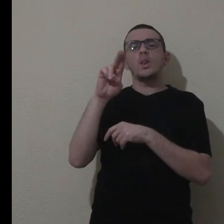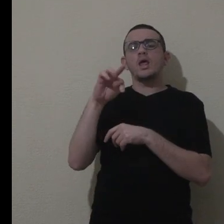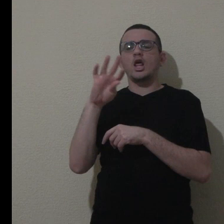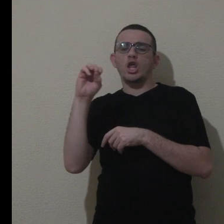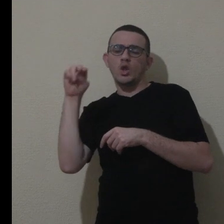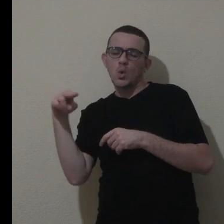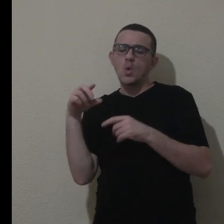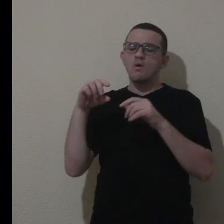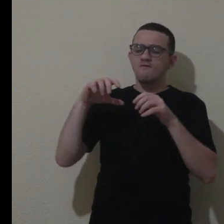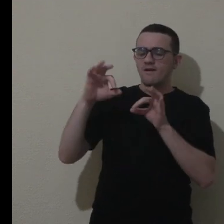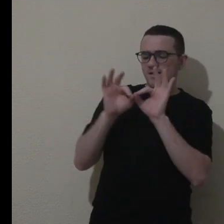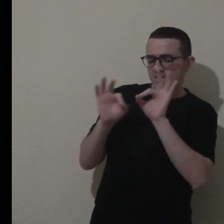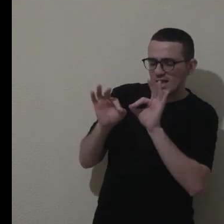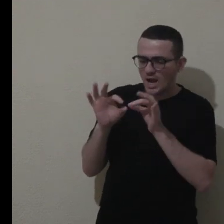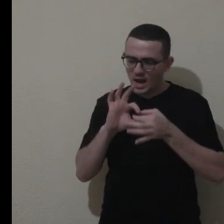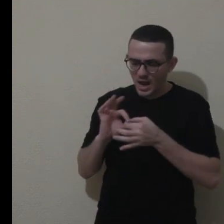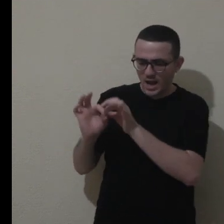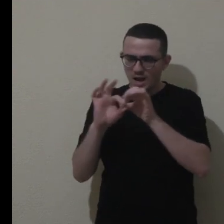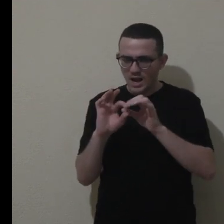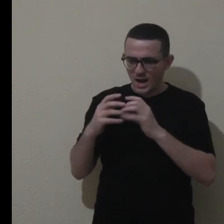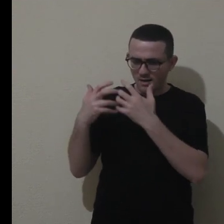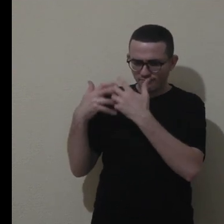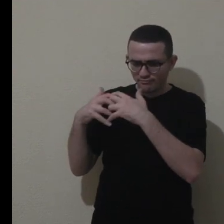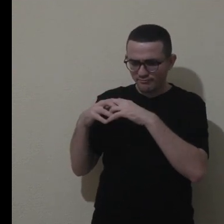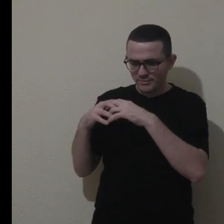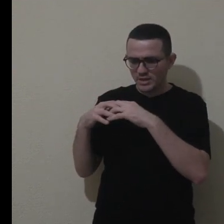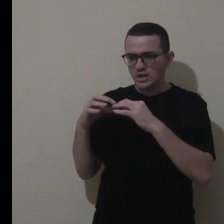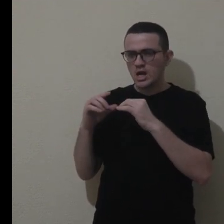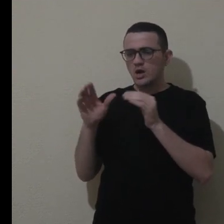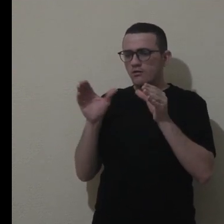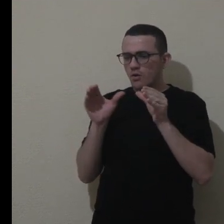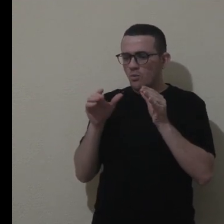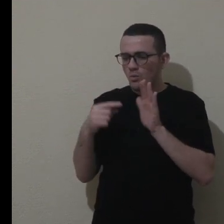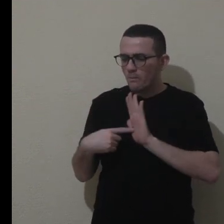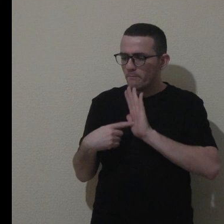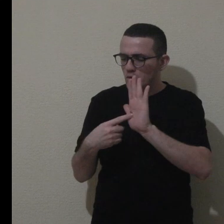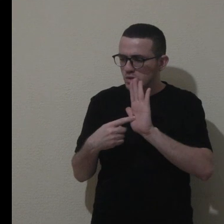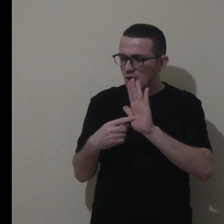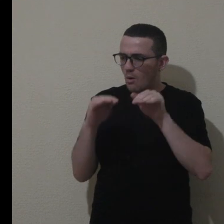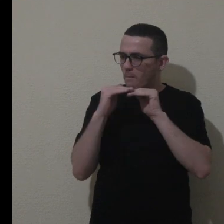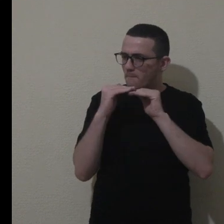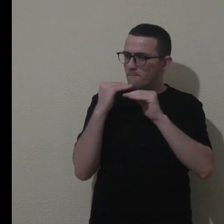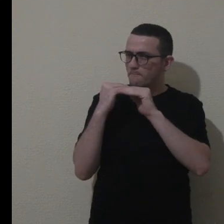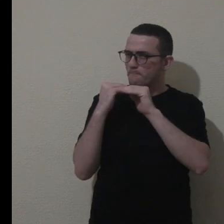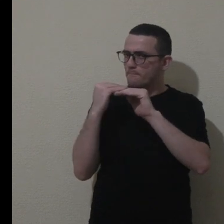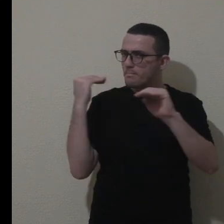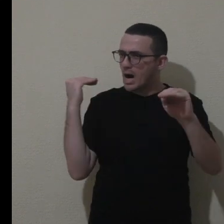vai mapear as áreas funcionais, né, que vão nortear um padrão